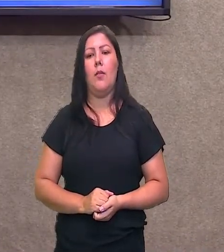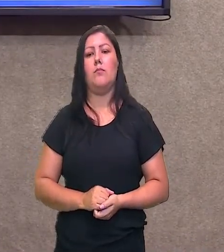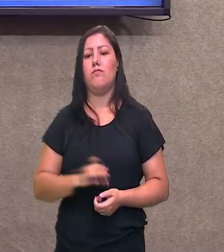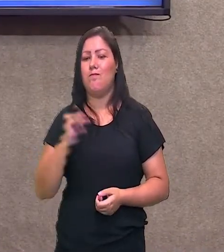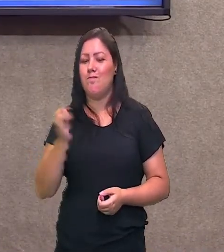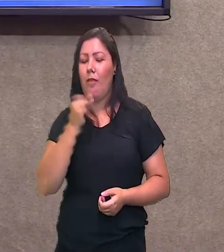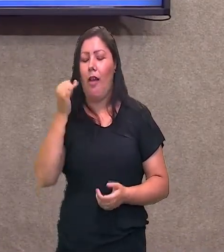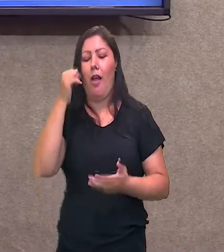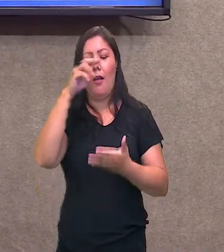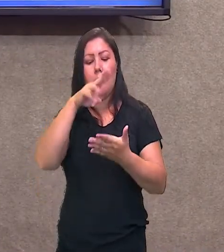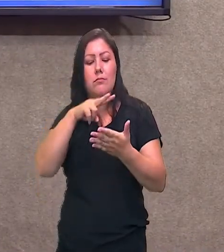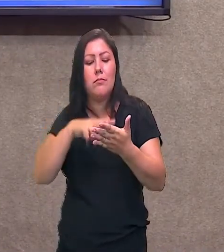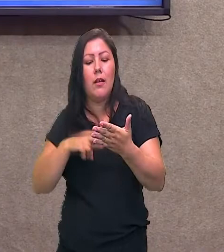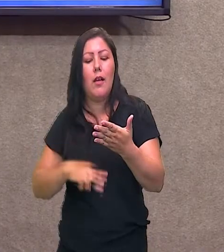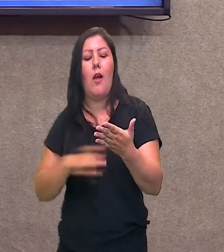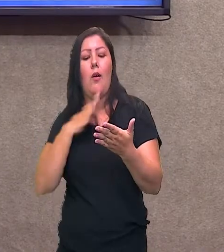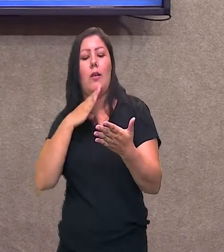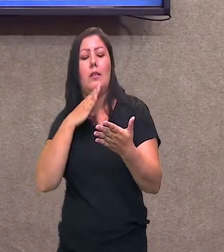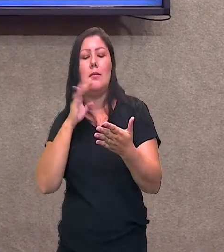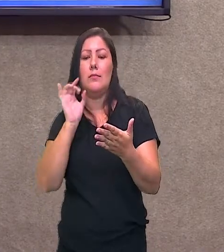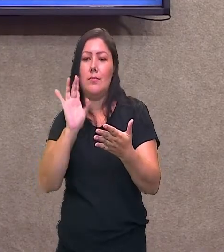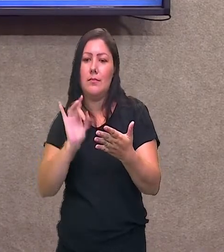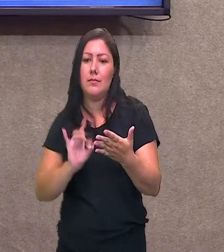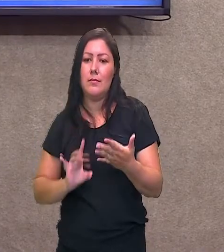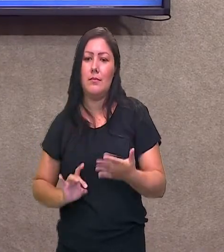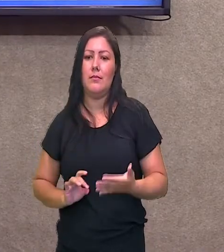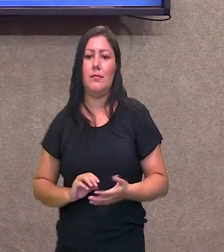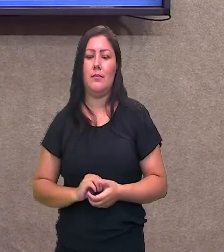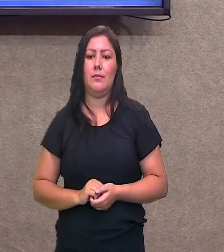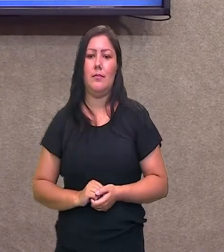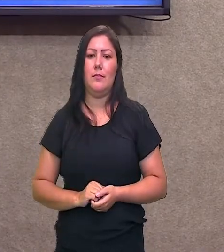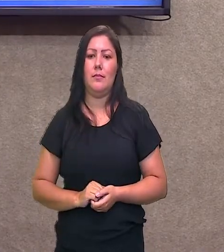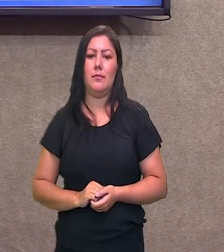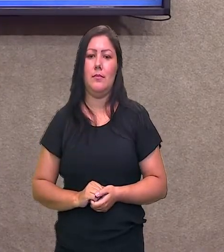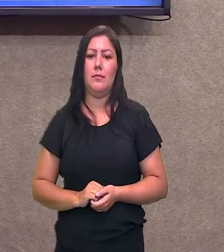verificando e conhecendo isso aí.